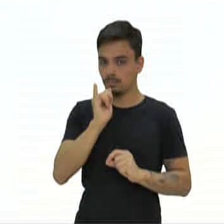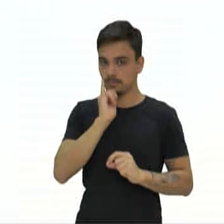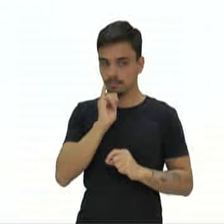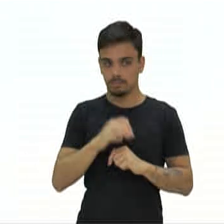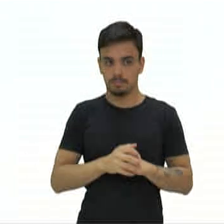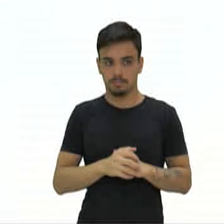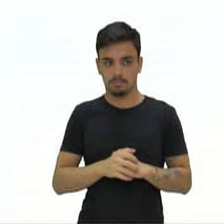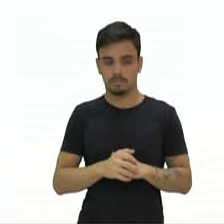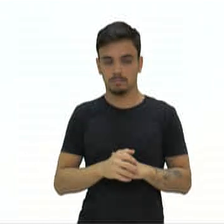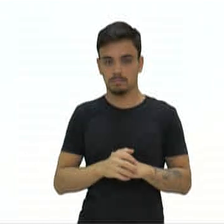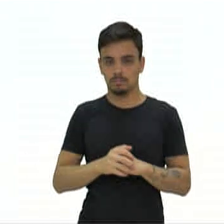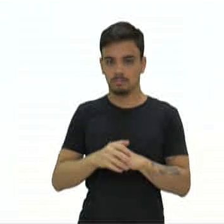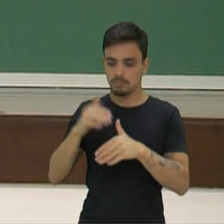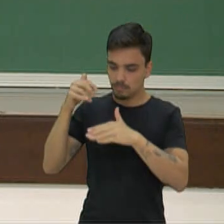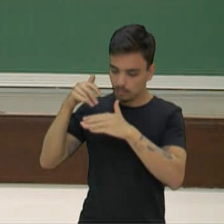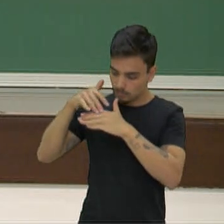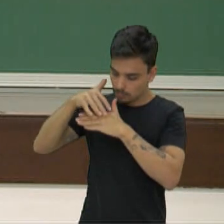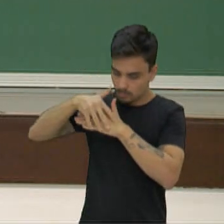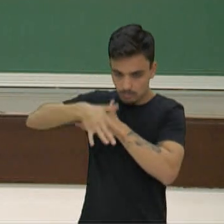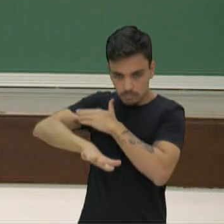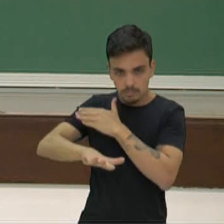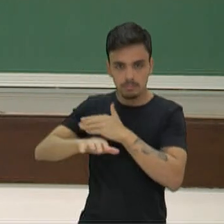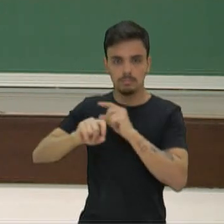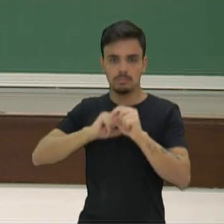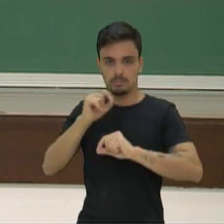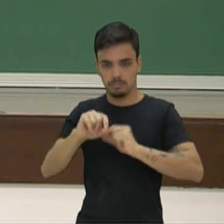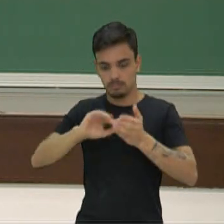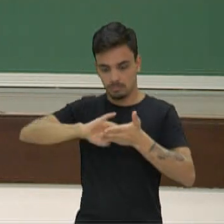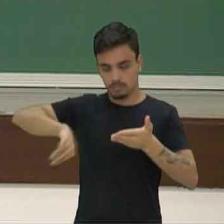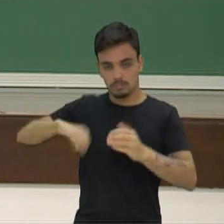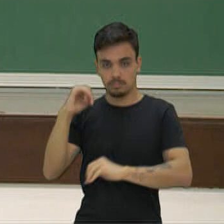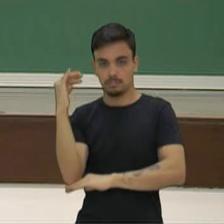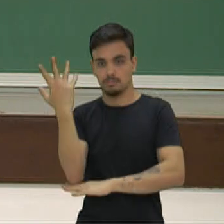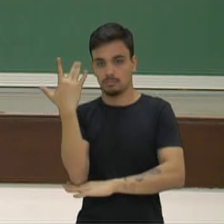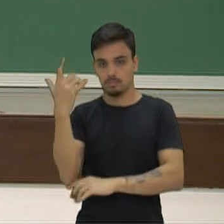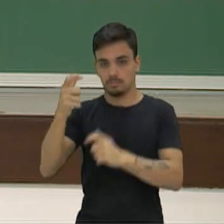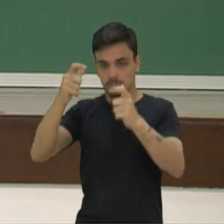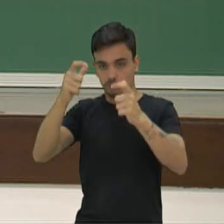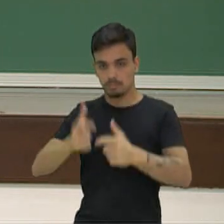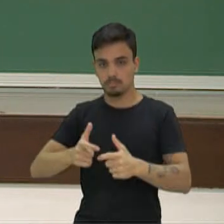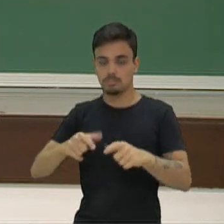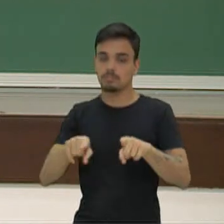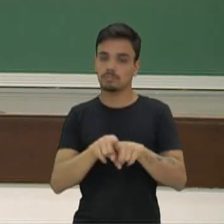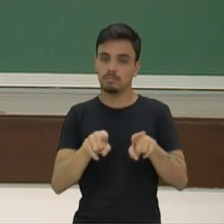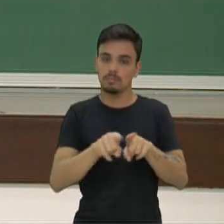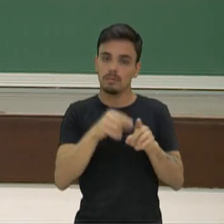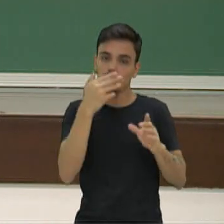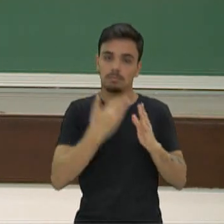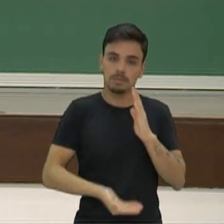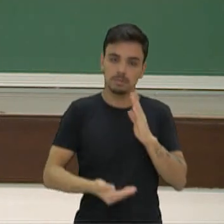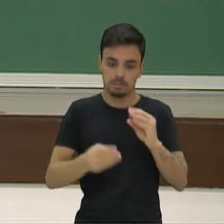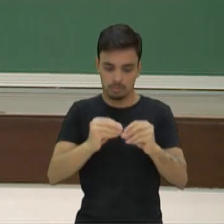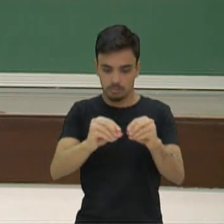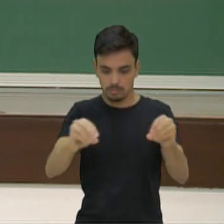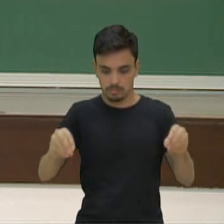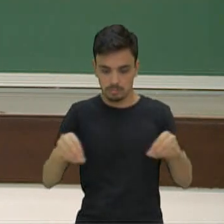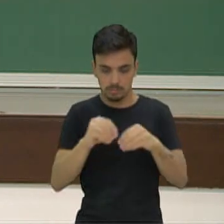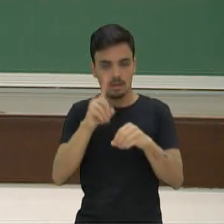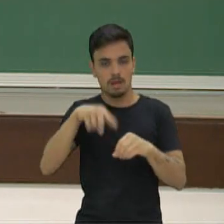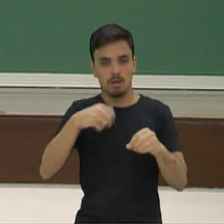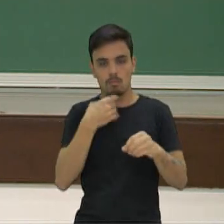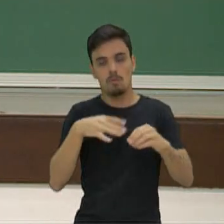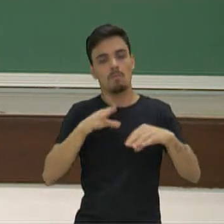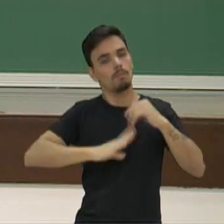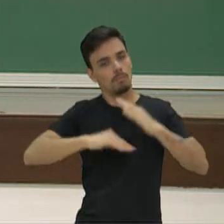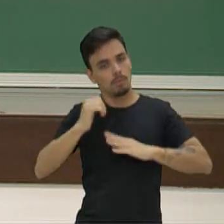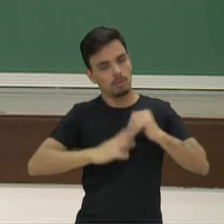o escorregamento. Eu tiro a vegetação daquele lugar e também perder o solo que é fértil para a produção de comida.